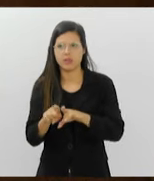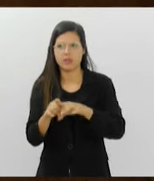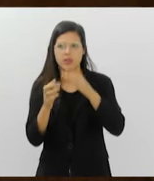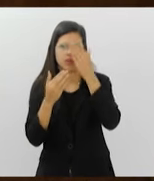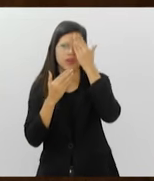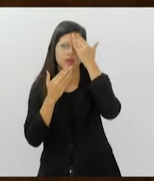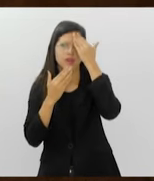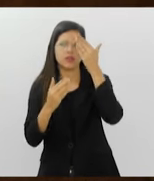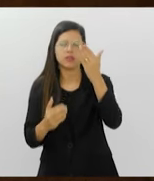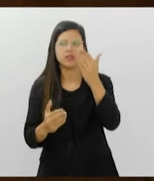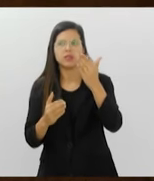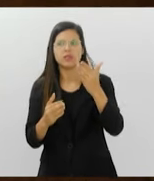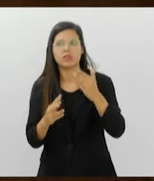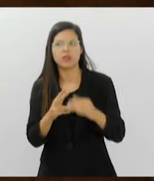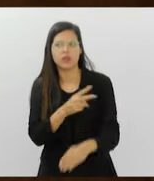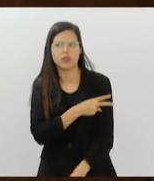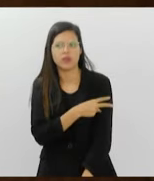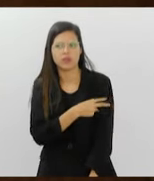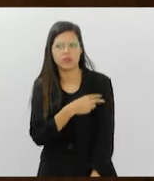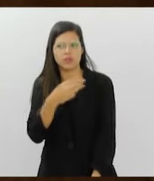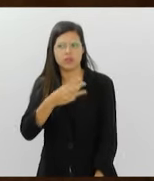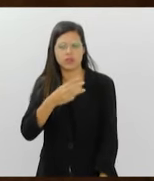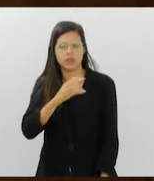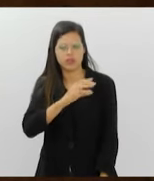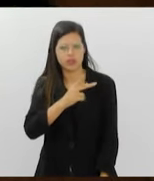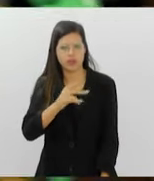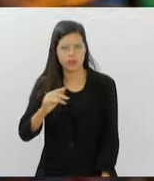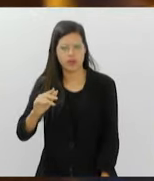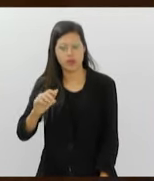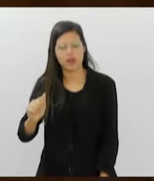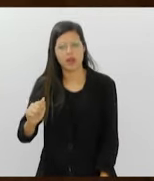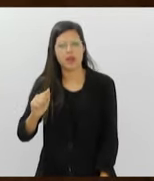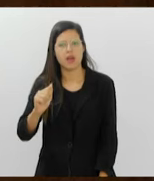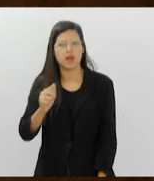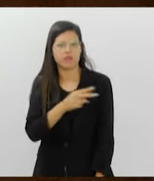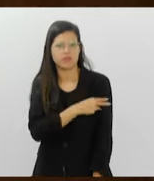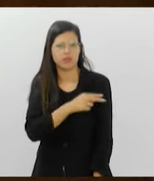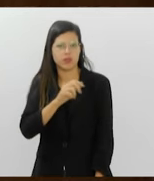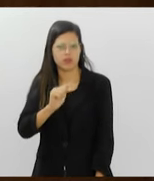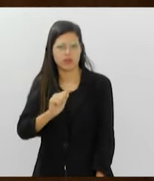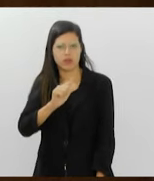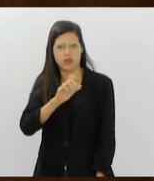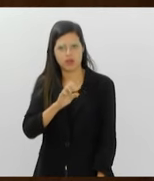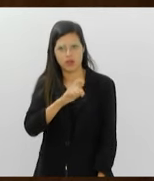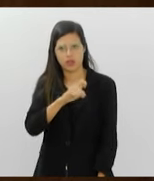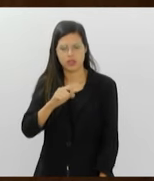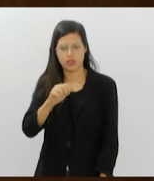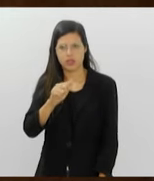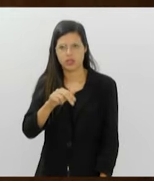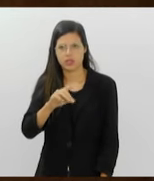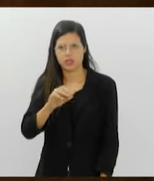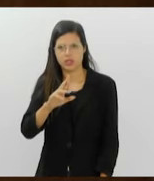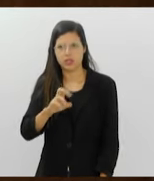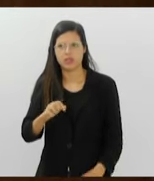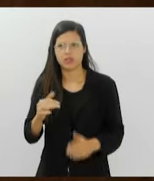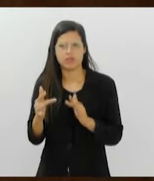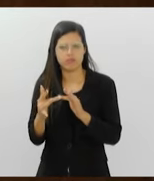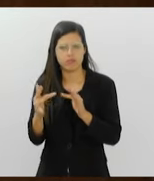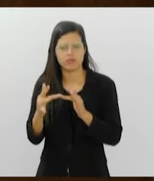agradecer o comandante do 3º CPA, Coronel Alexandre, que já está em contato com o comandante